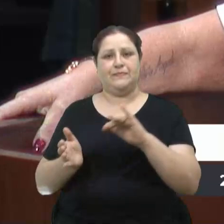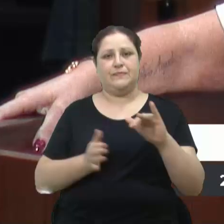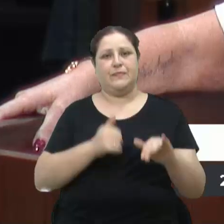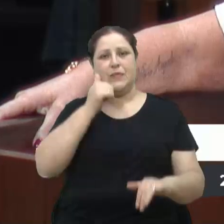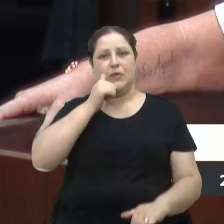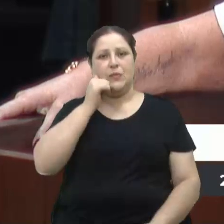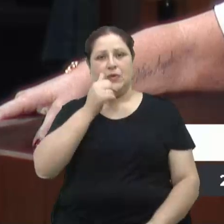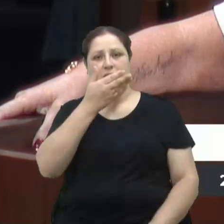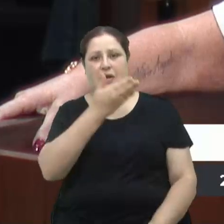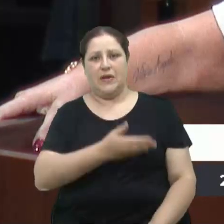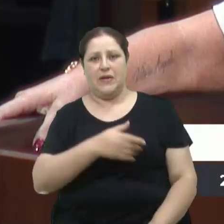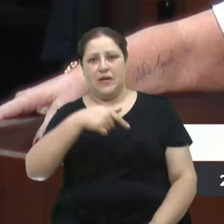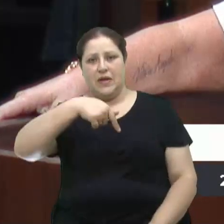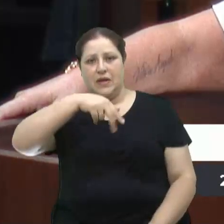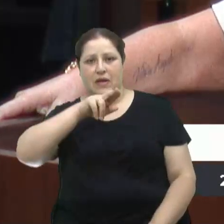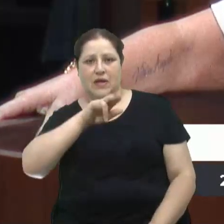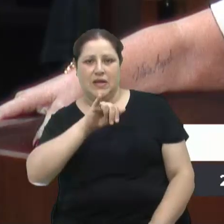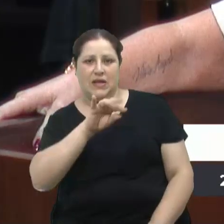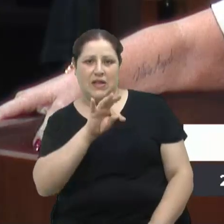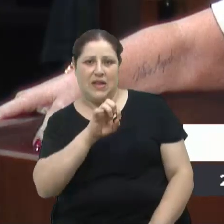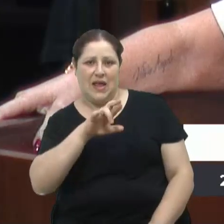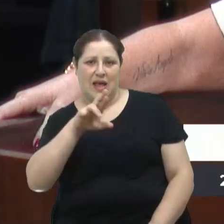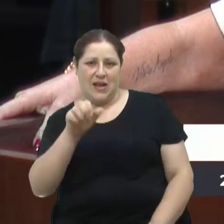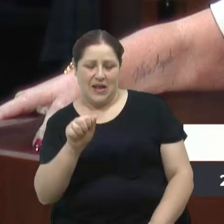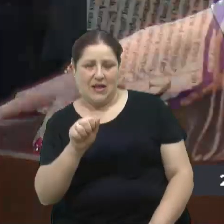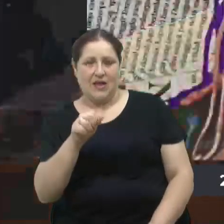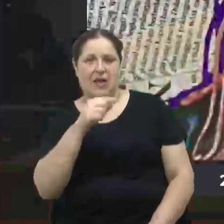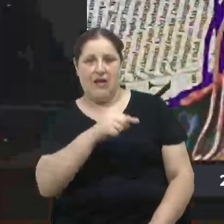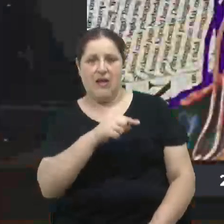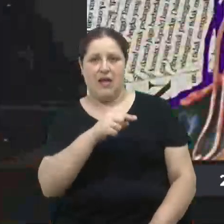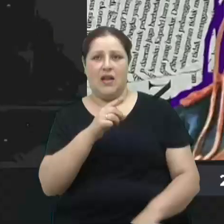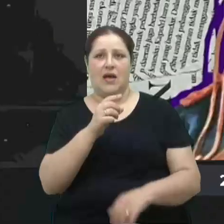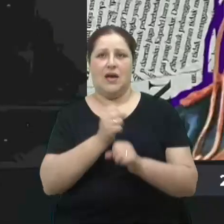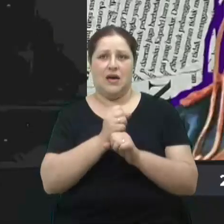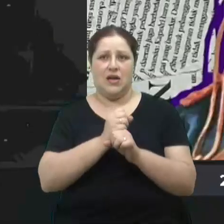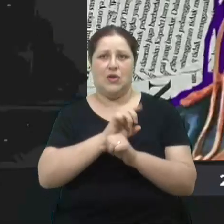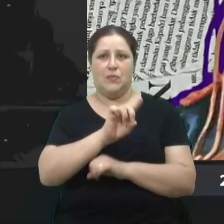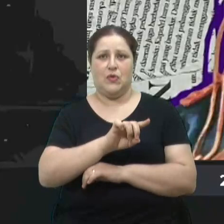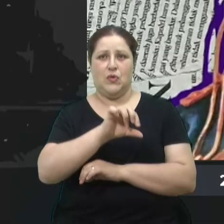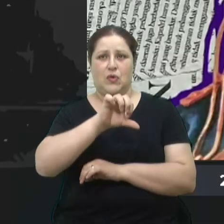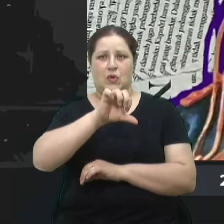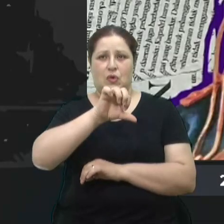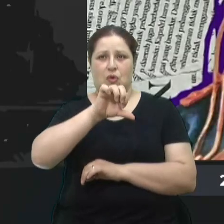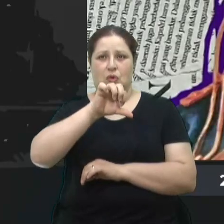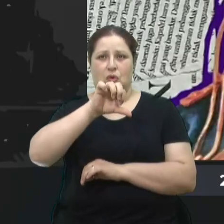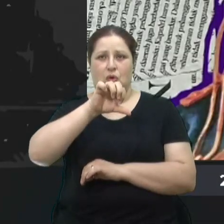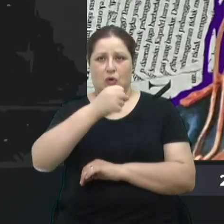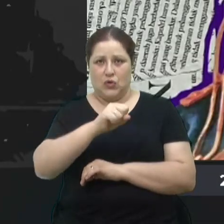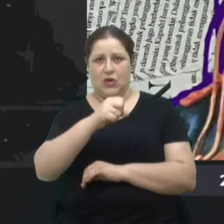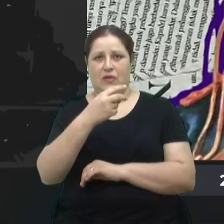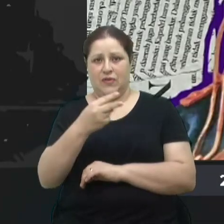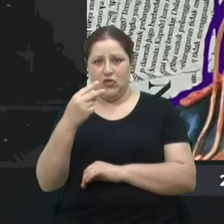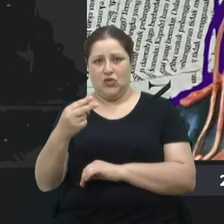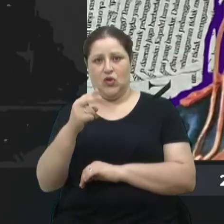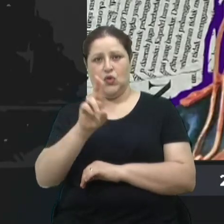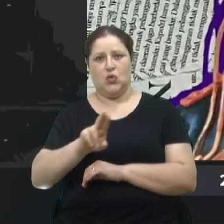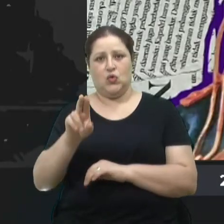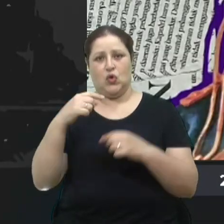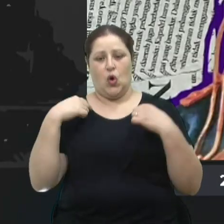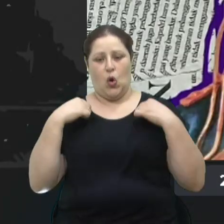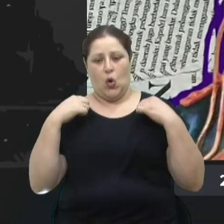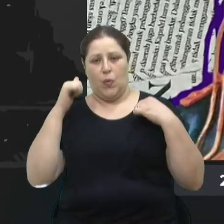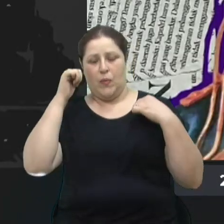ela se vestiu com roupas masculinas e foi chamada de Soldado Medeiros. Foi a primeira